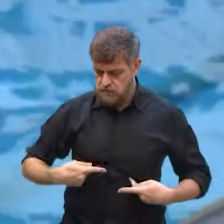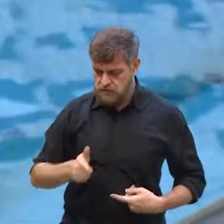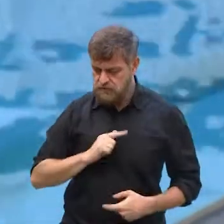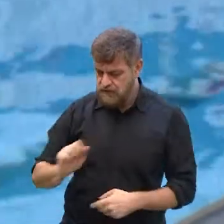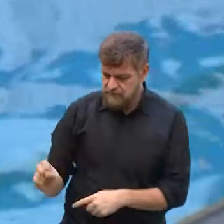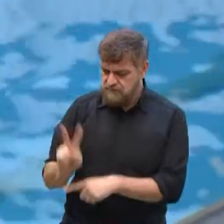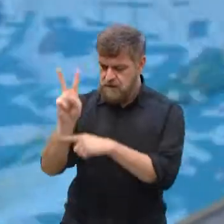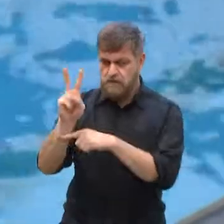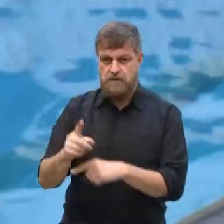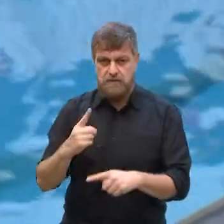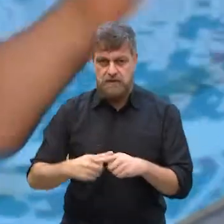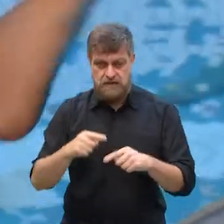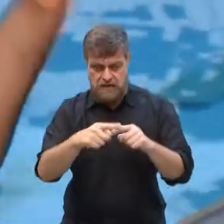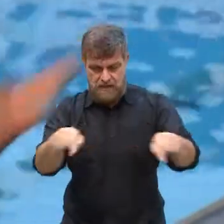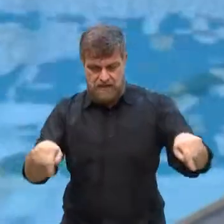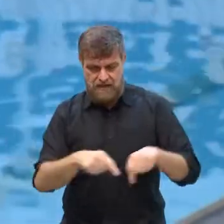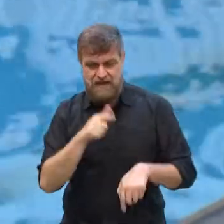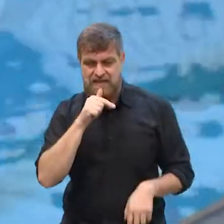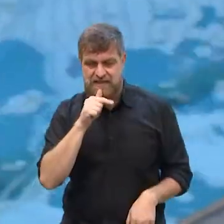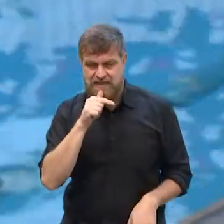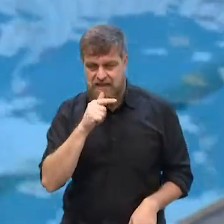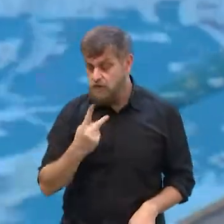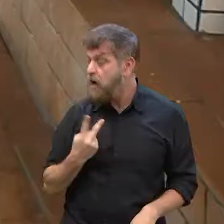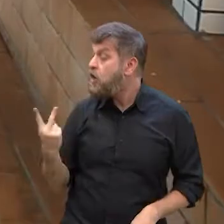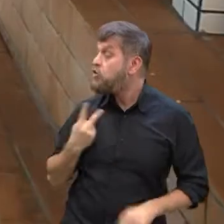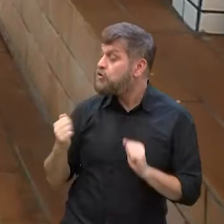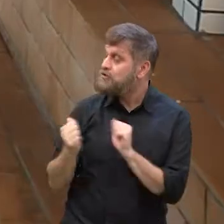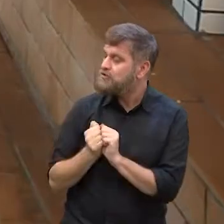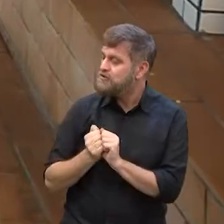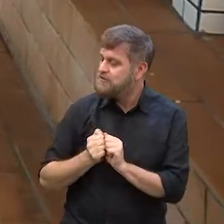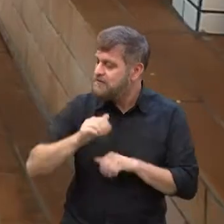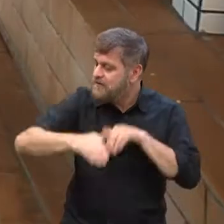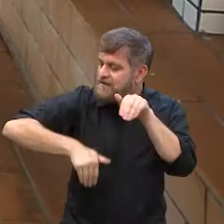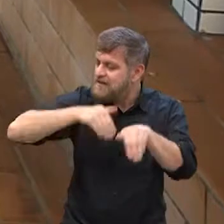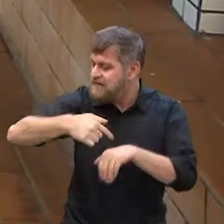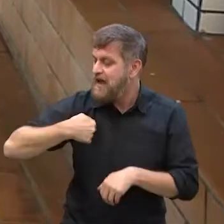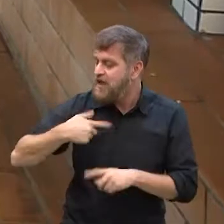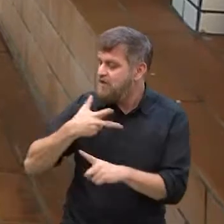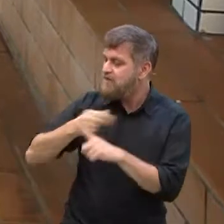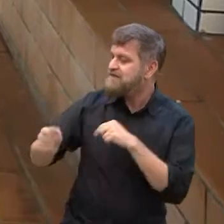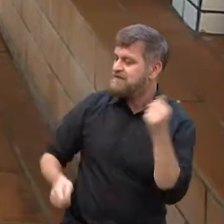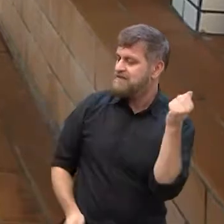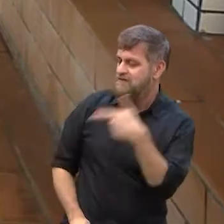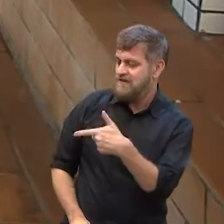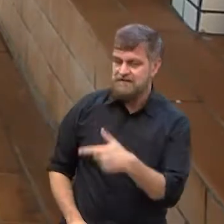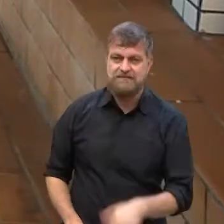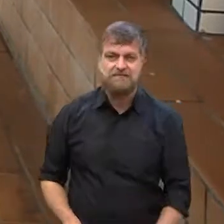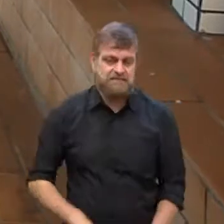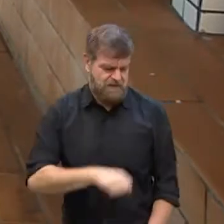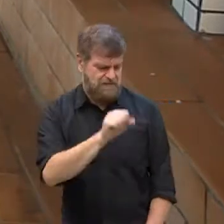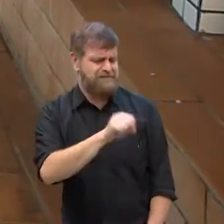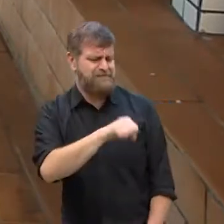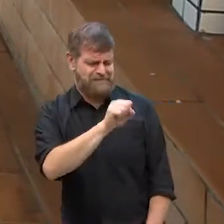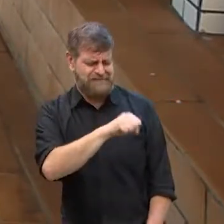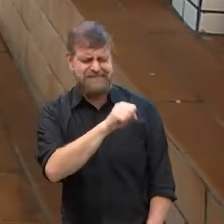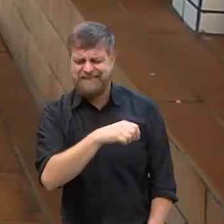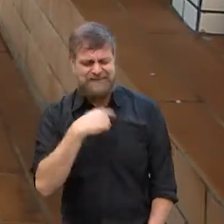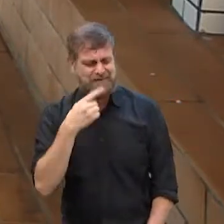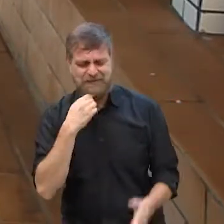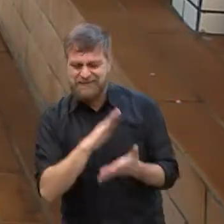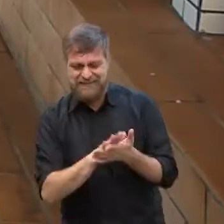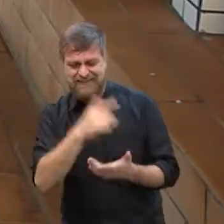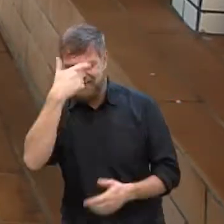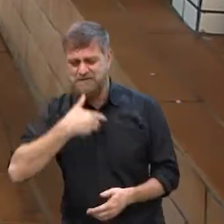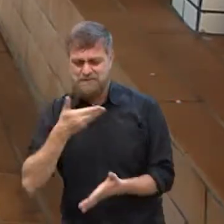eu sinceramente, dentro da água, talvez nós dois disputarmos, possivelmente eu vou ganhar de você. Com certeza, não tenha dúvida. Mas